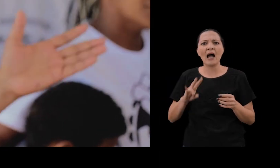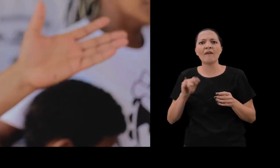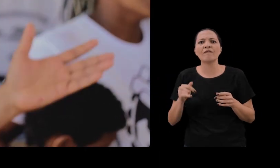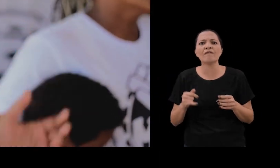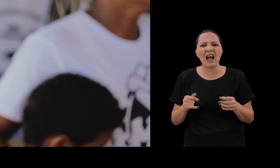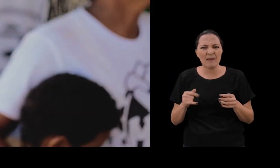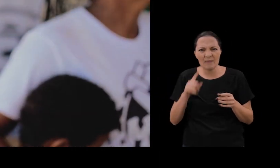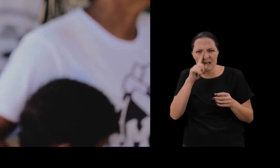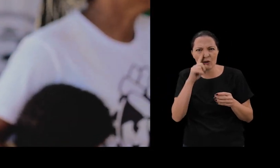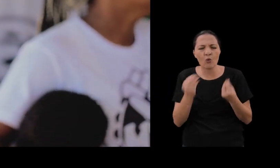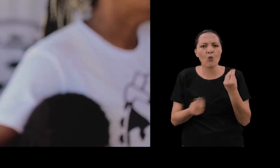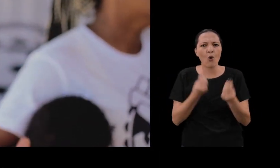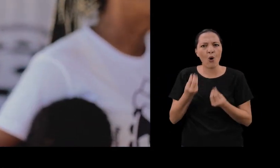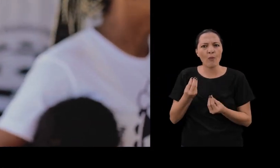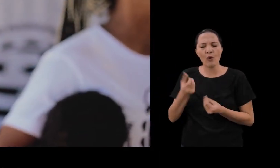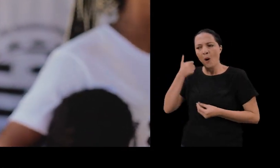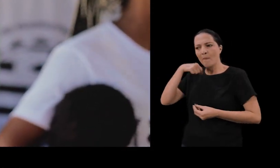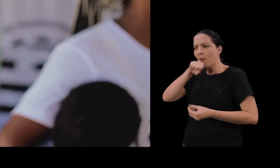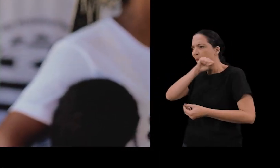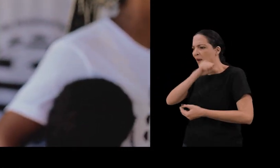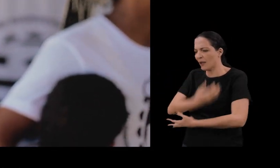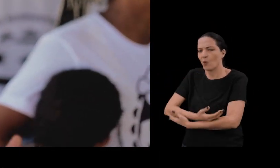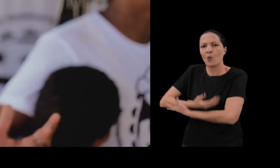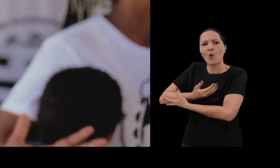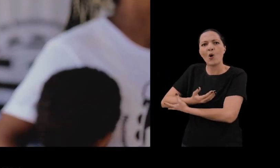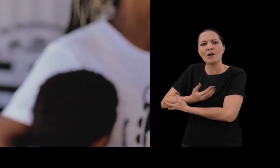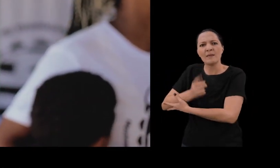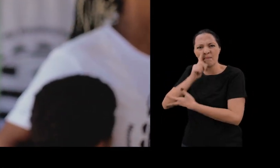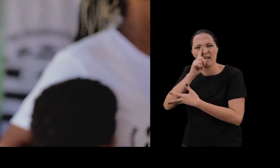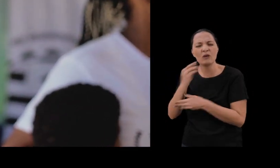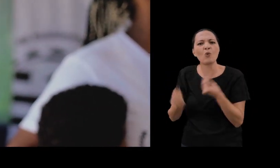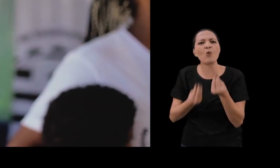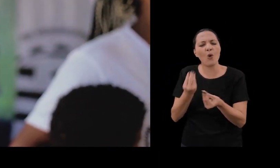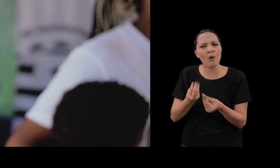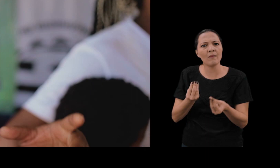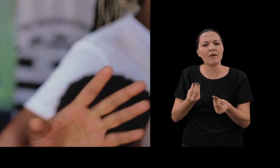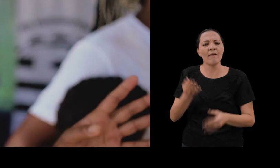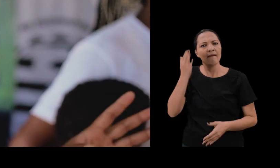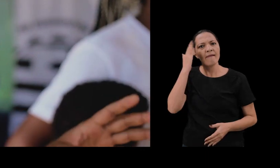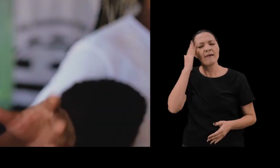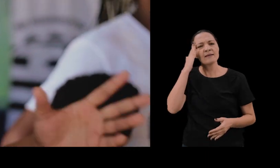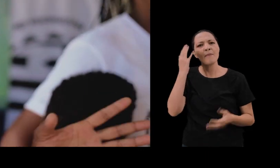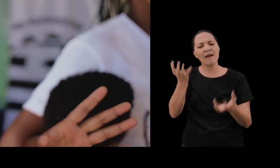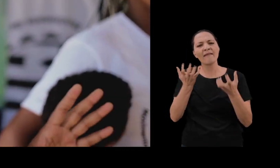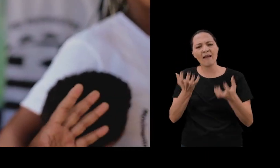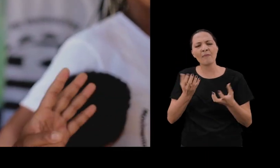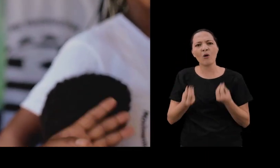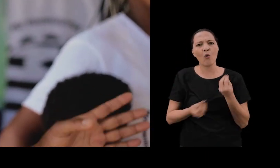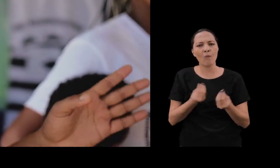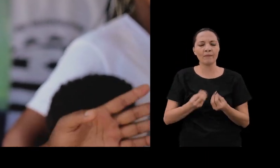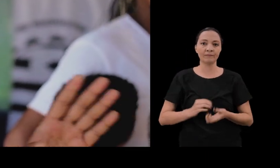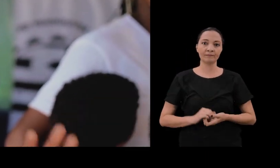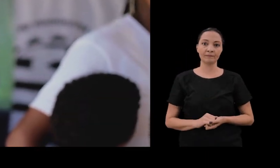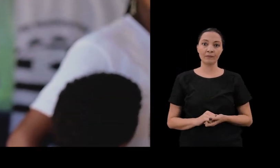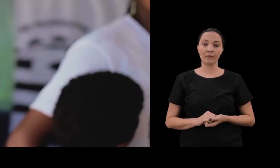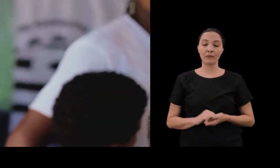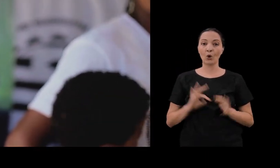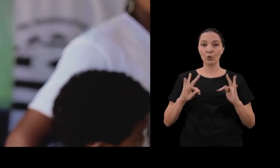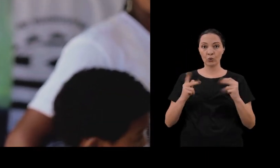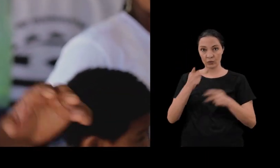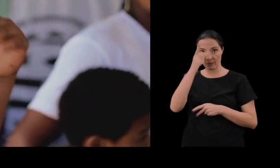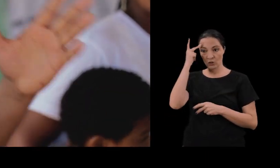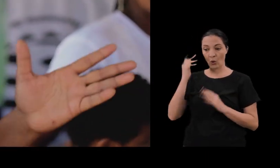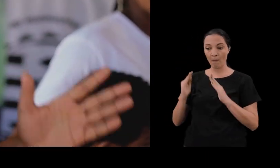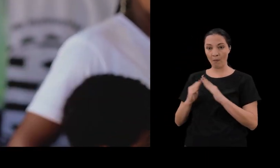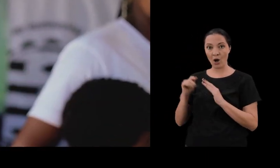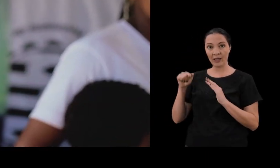As mães com as crianças no colo, qual que é o risco que elas estavam oferecendo para eles? Eu queria um dia saber. Todas as pessoas que moram aqui,